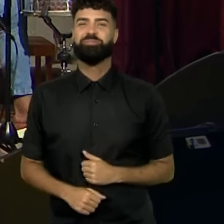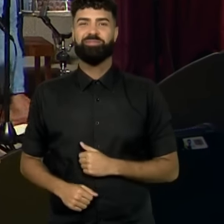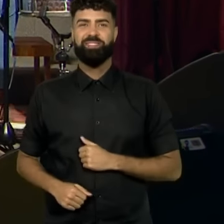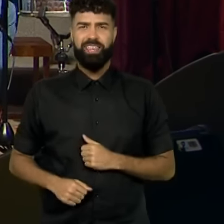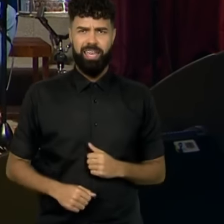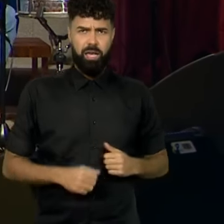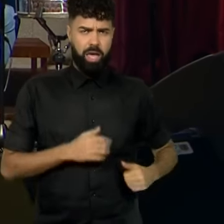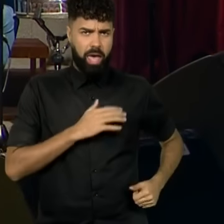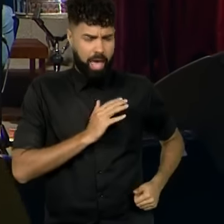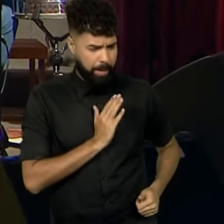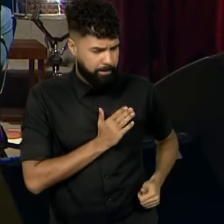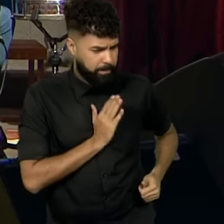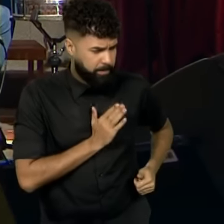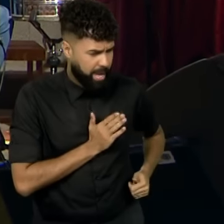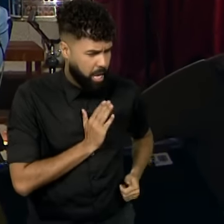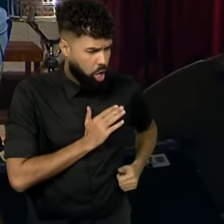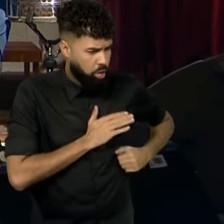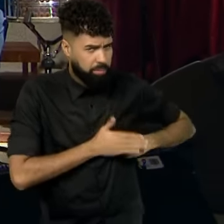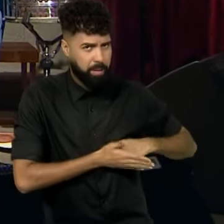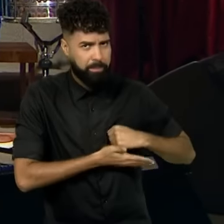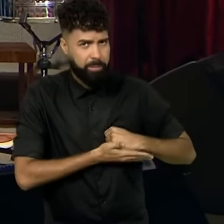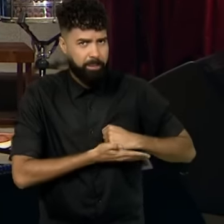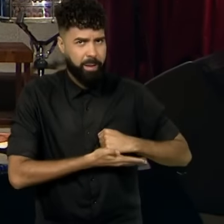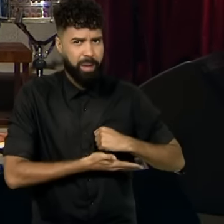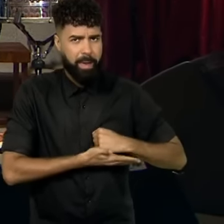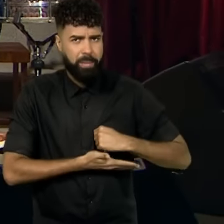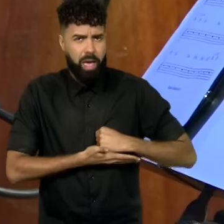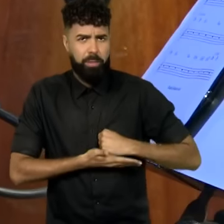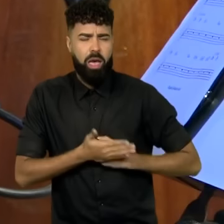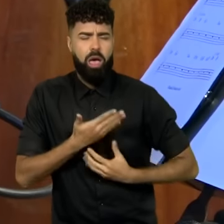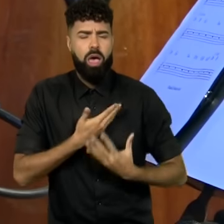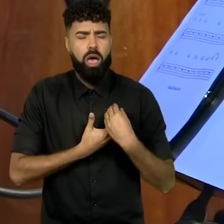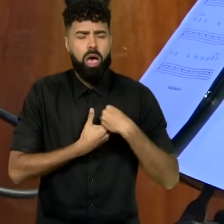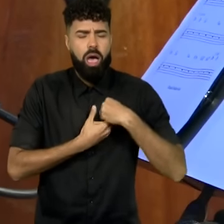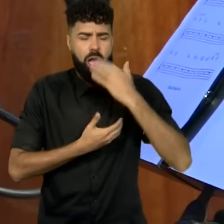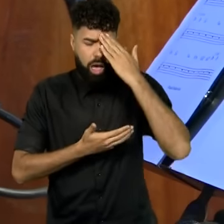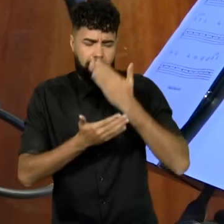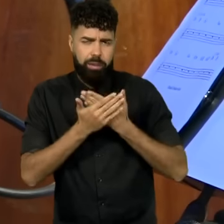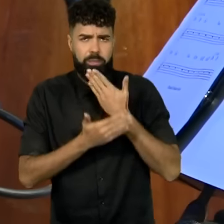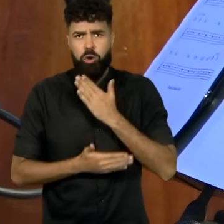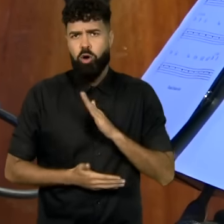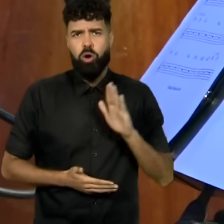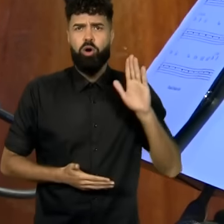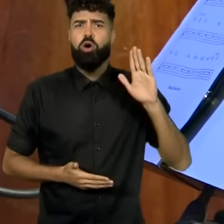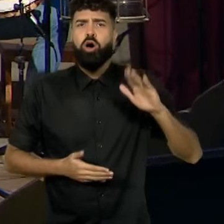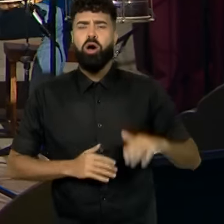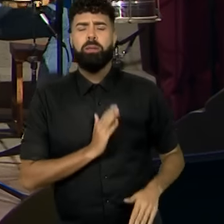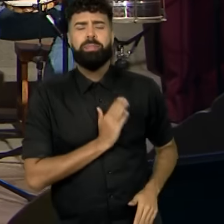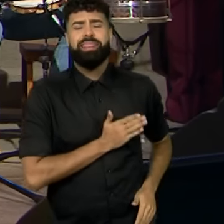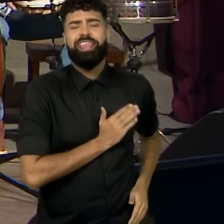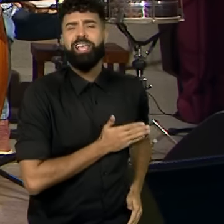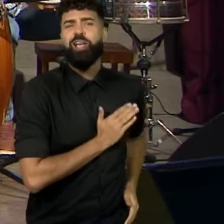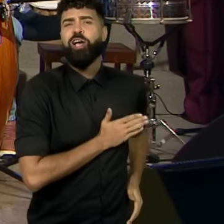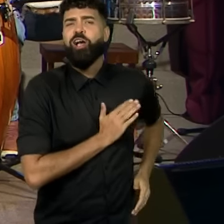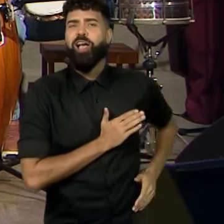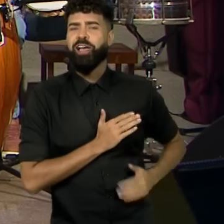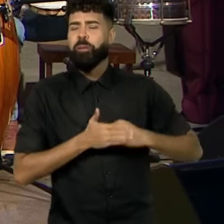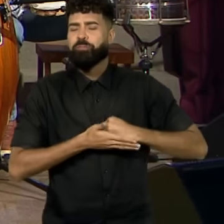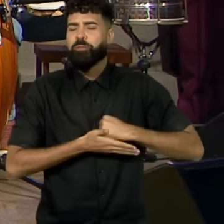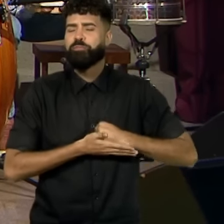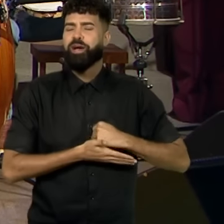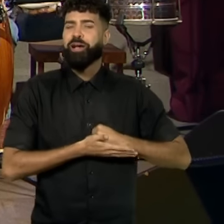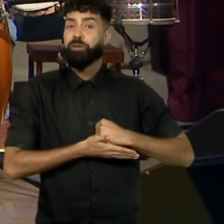Era um peito só, cheio de promessa, era só, era um peito só. só,